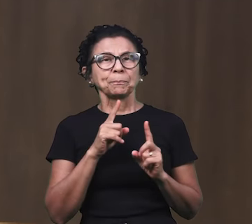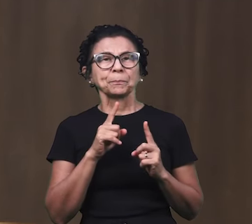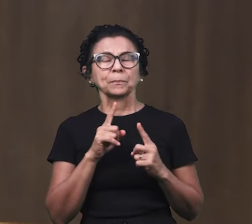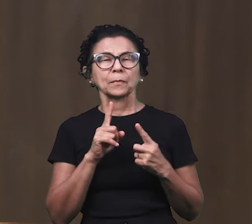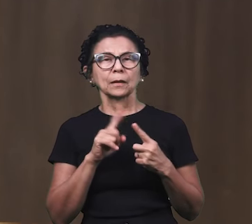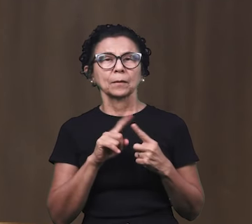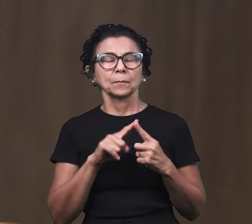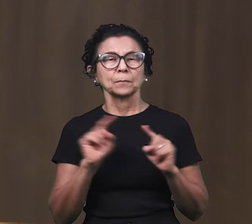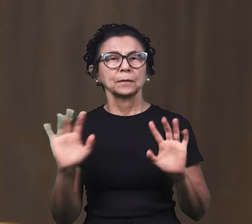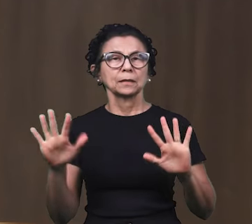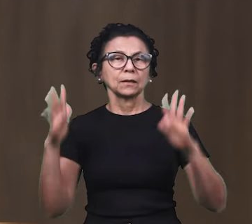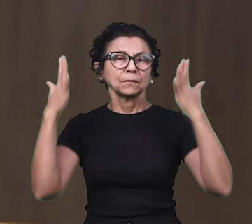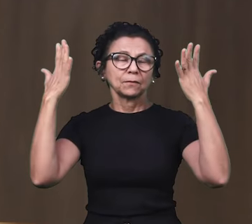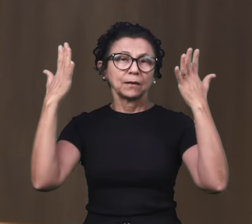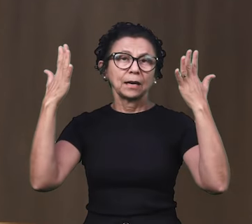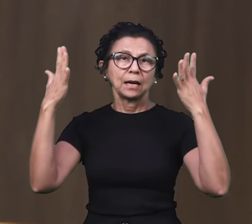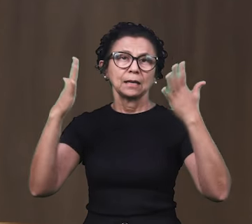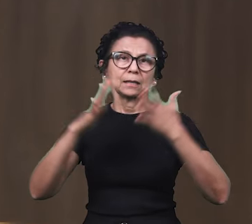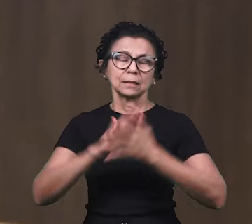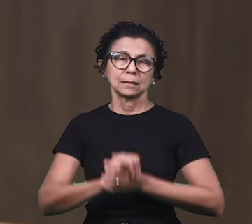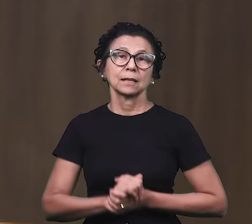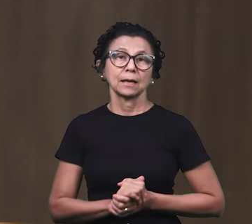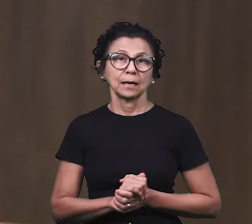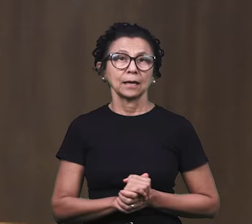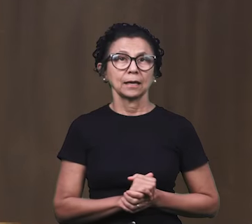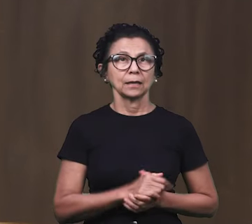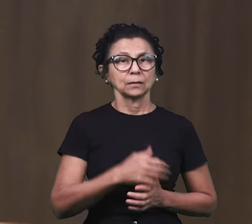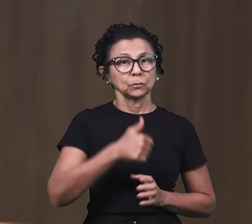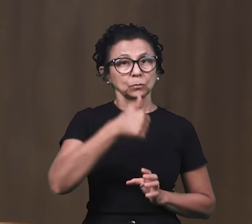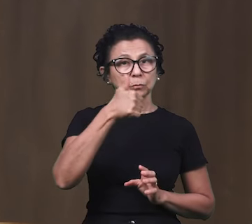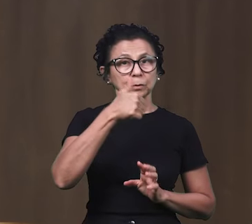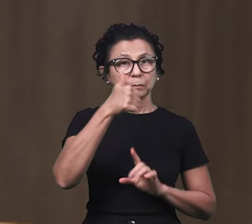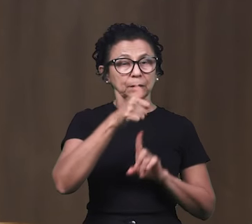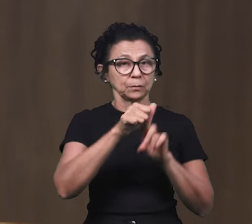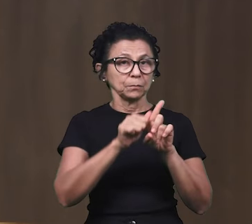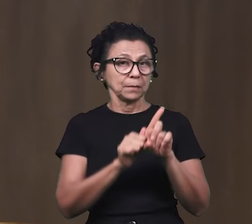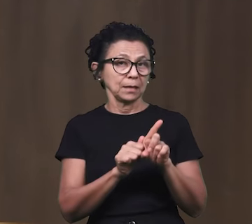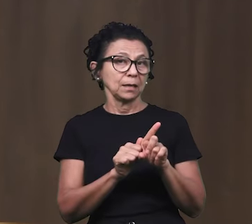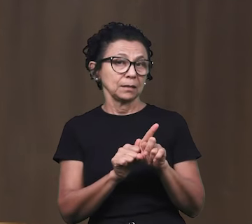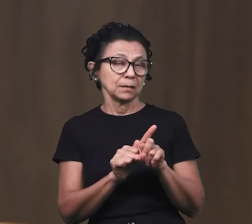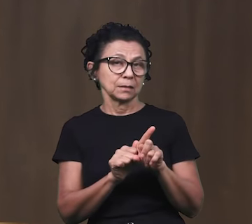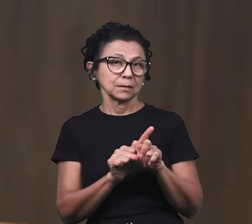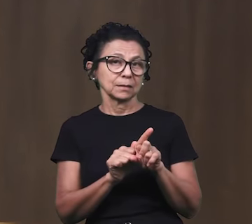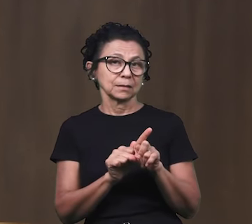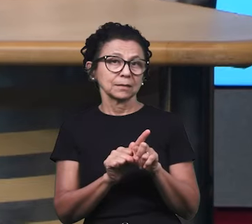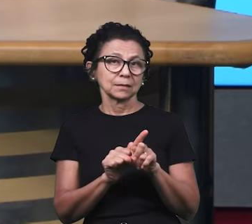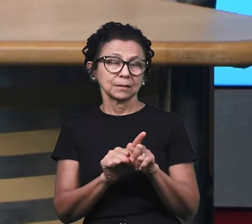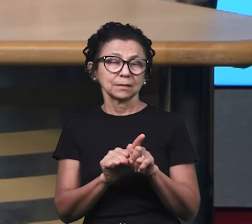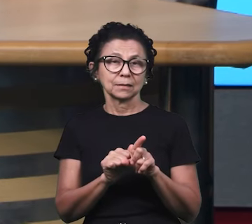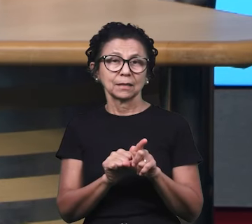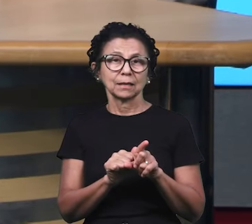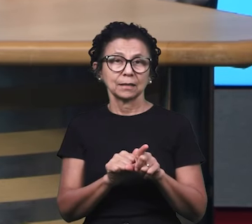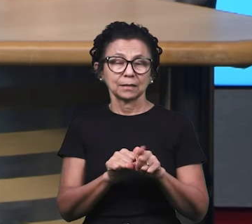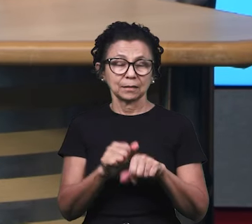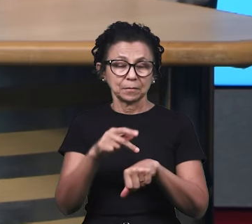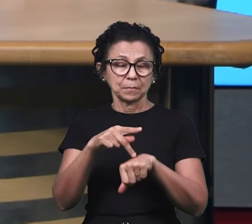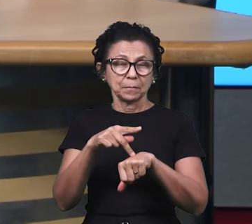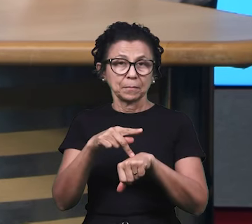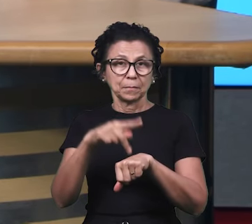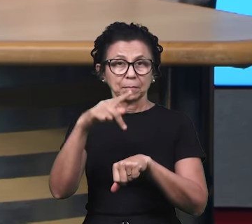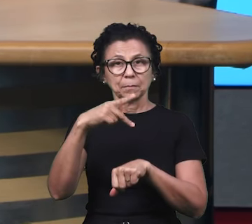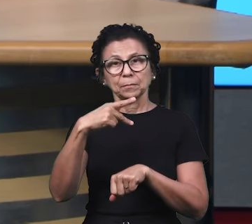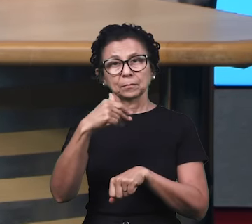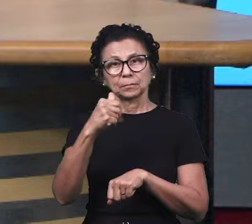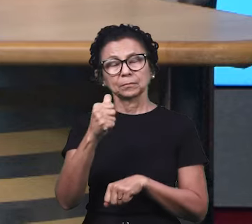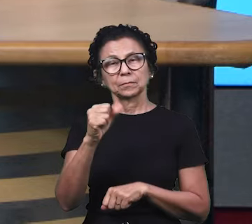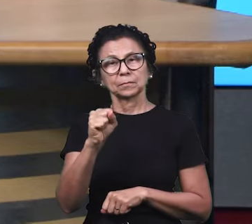que acontecia no primeiro mês é a festa da Páscoa. Após a passagem do Jordão. Exatamente. Eles iam ter motivo